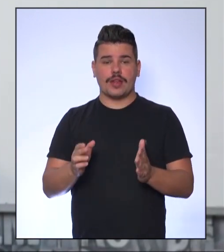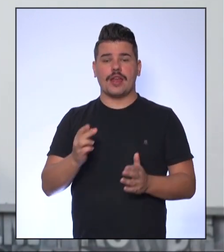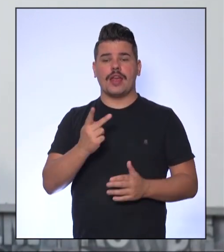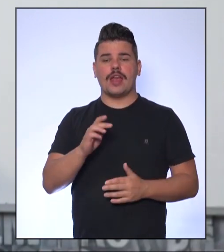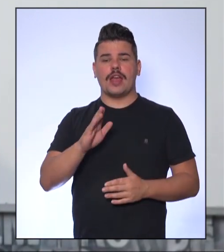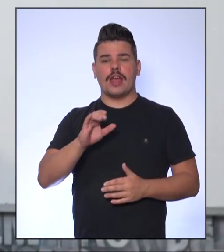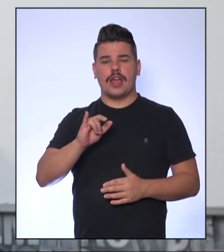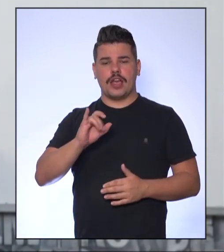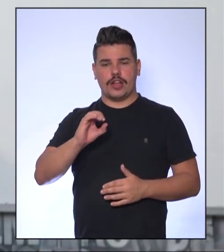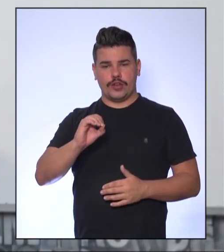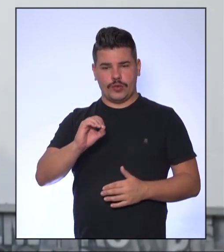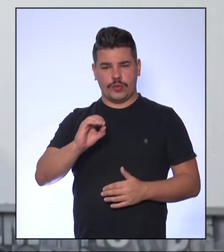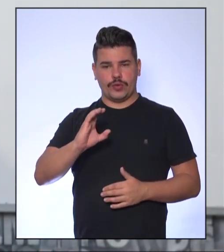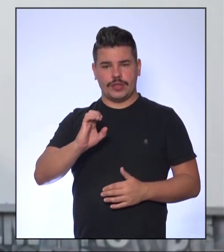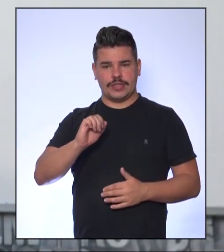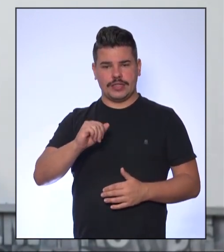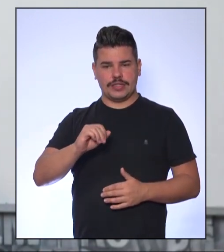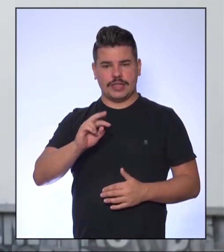heliocentrismo.